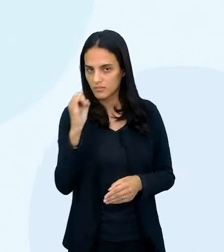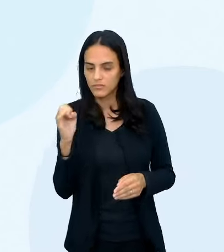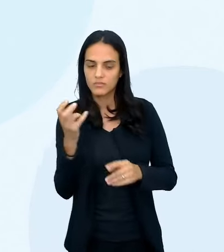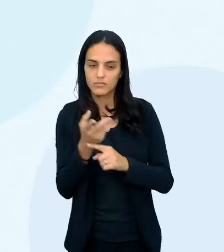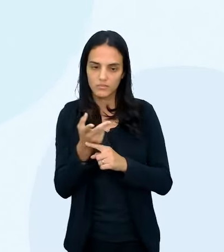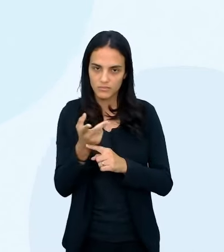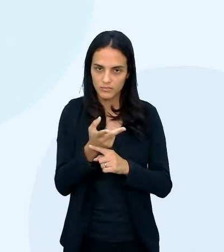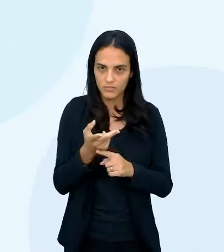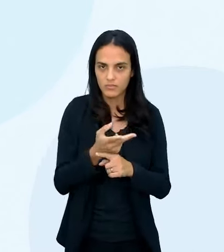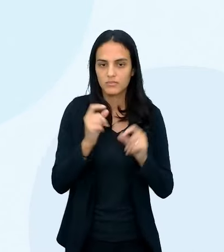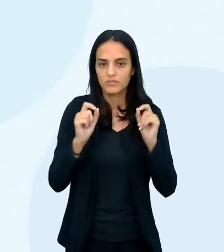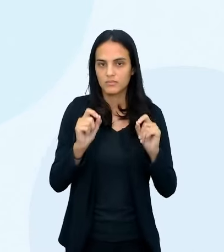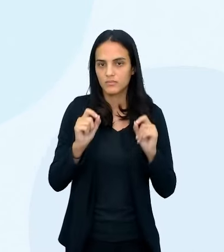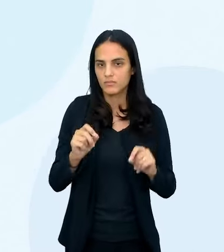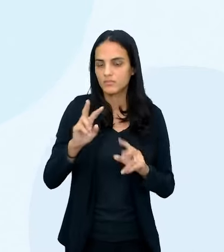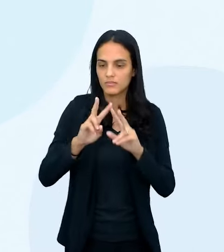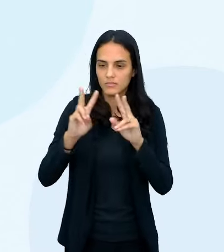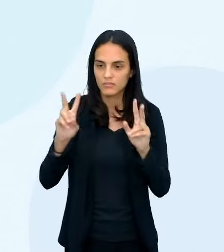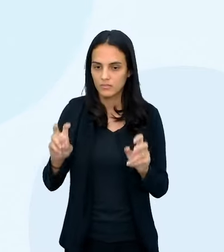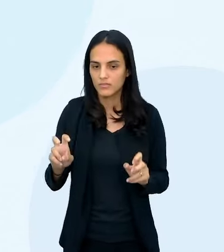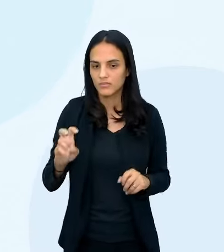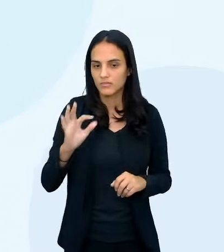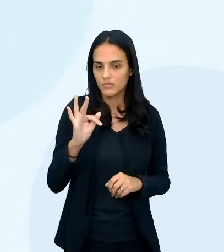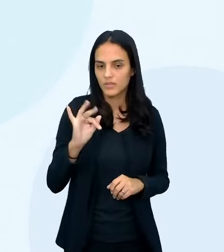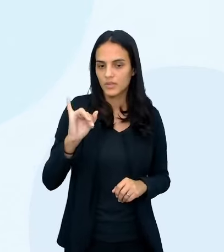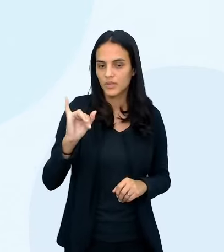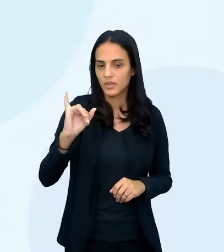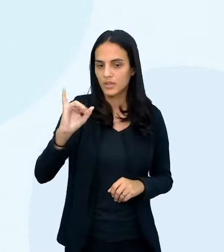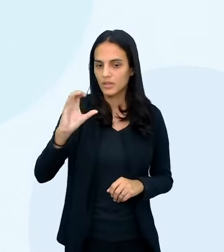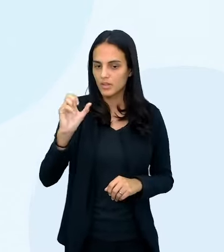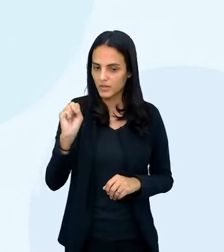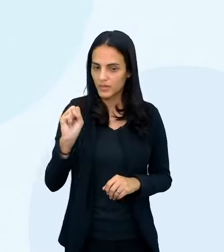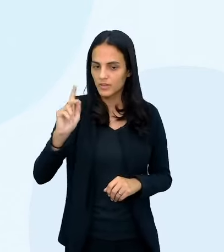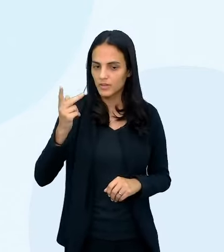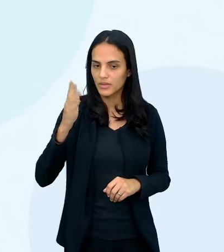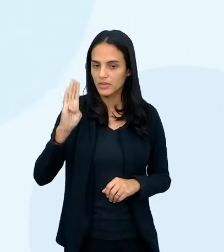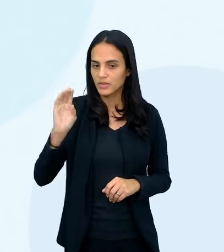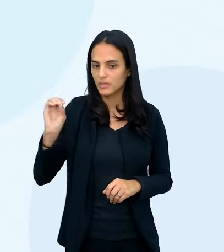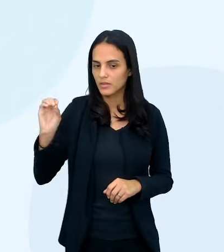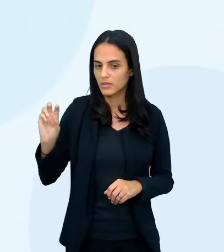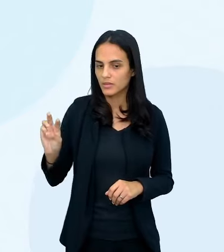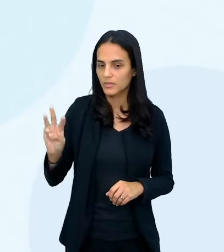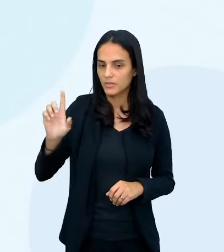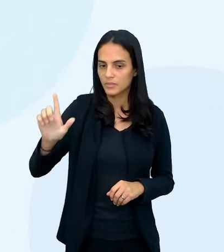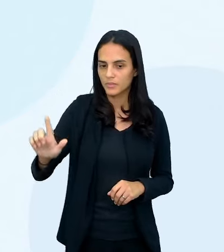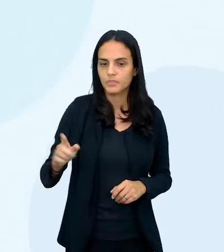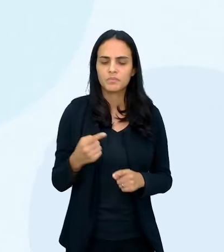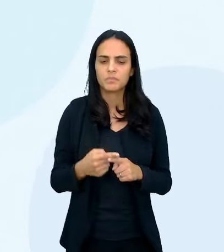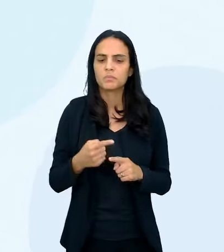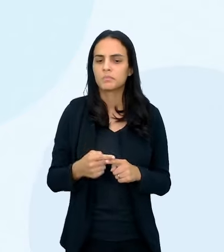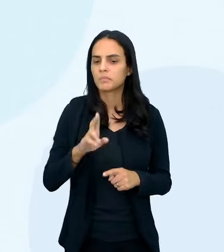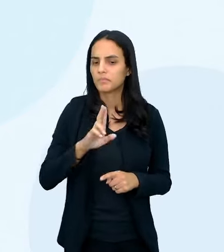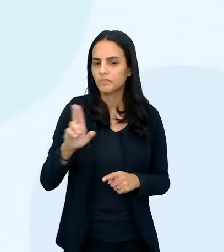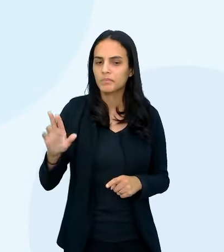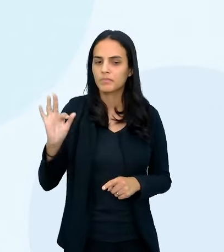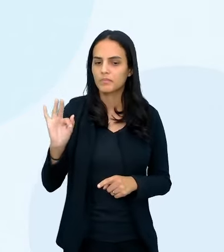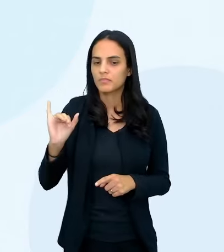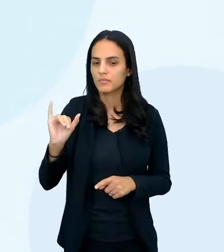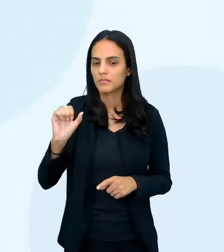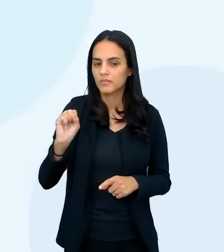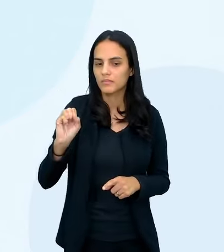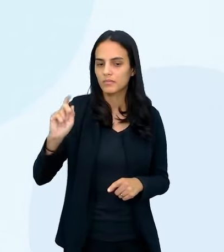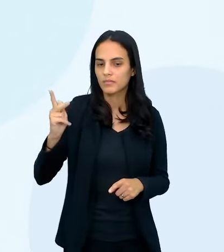procurarem, que chama Fishball, e coloca-se aí, tem uma dinâmica que... Por que chama Fishball? Porque parece um